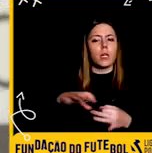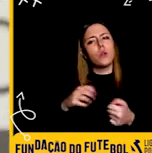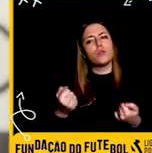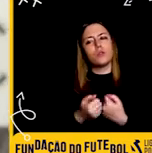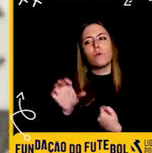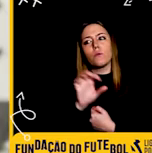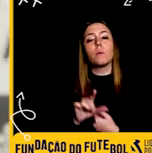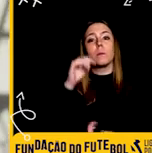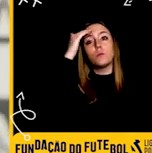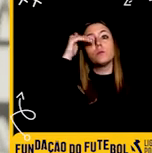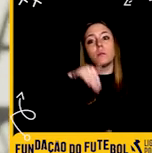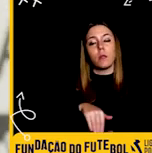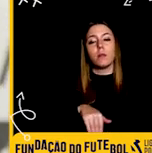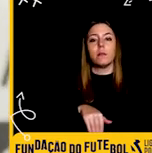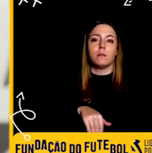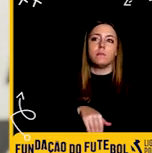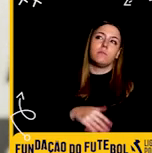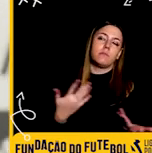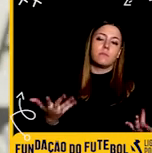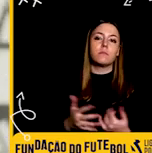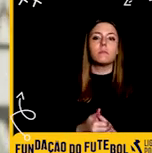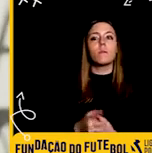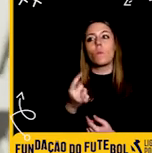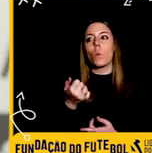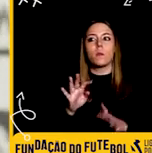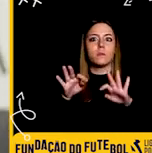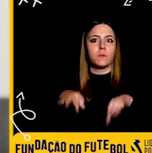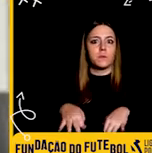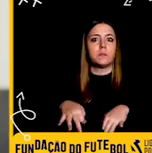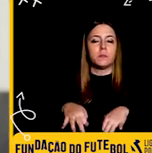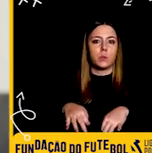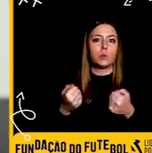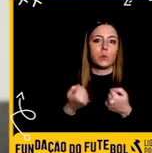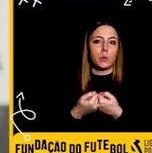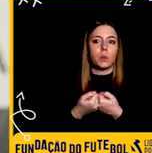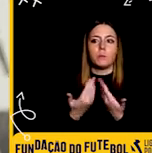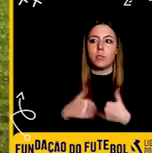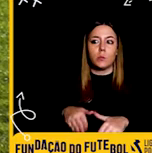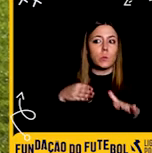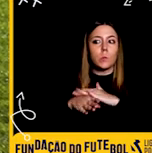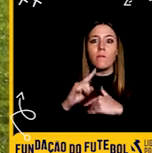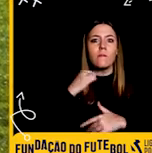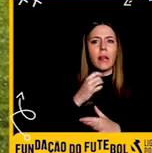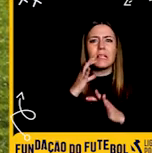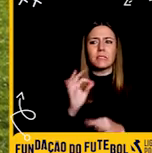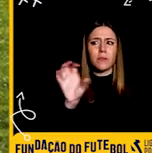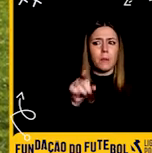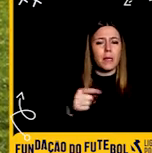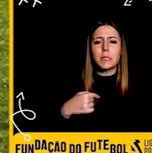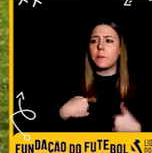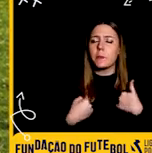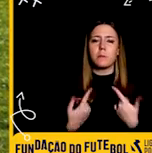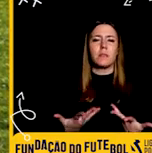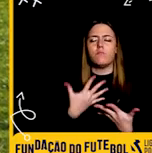foi o jogo em si e o resultado. Pá, e foi quase no fim do jogo e falhar o golo daquela forma, para